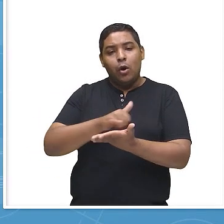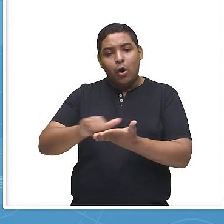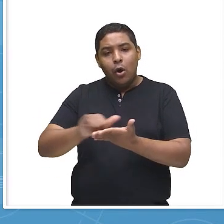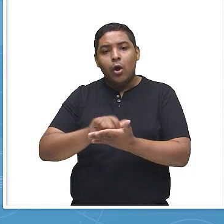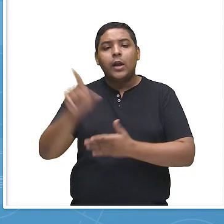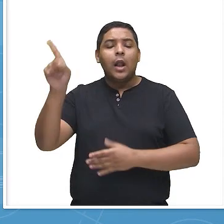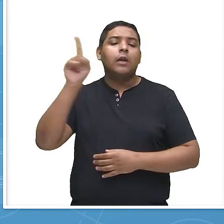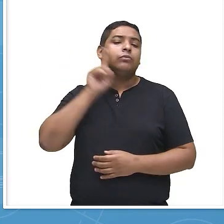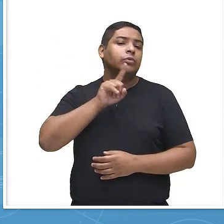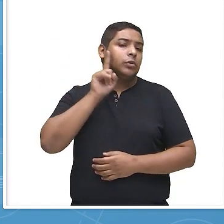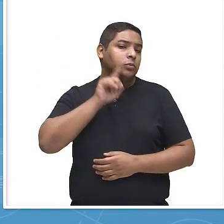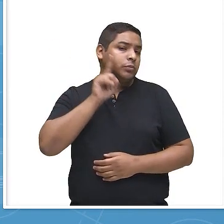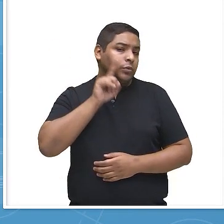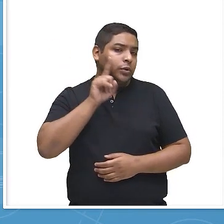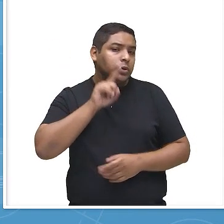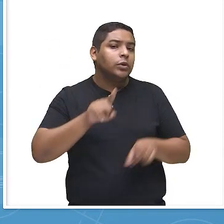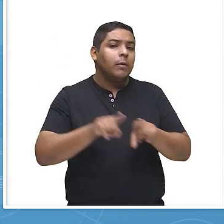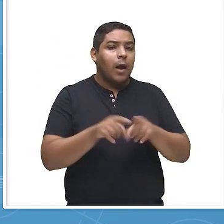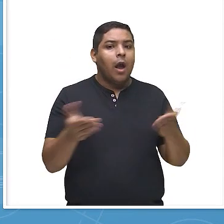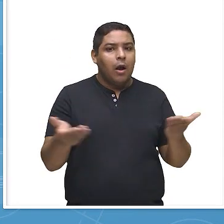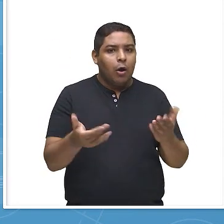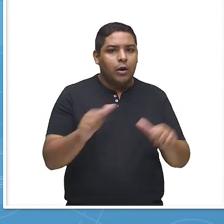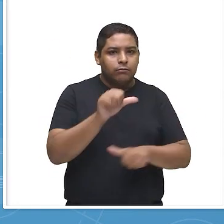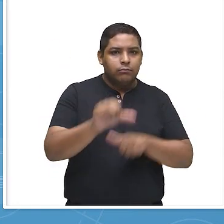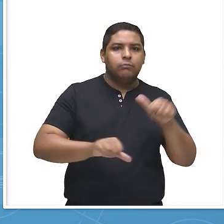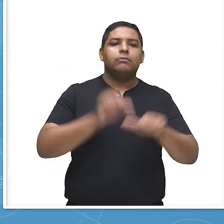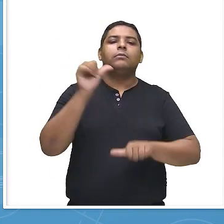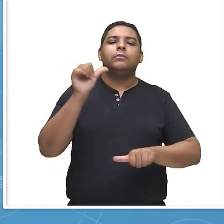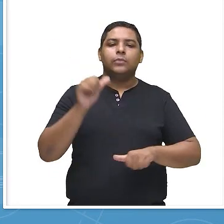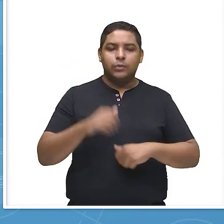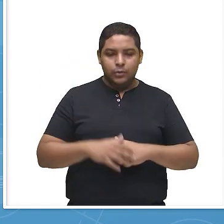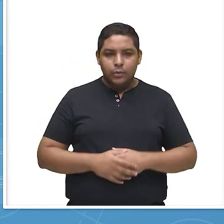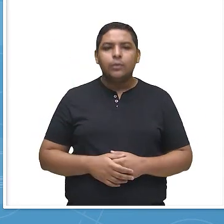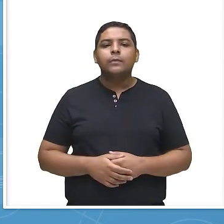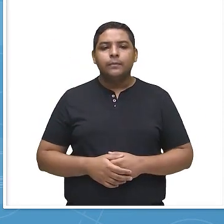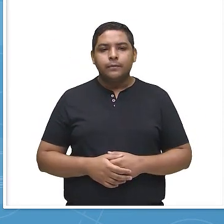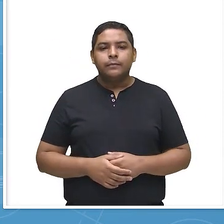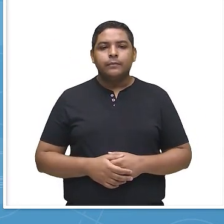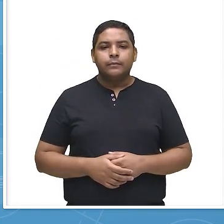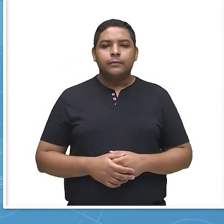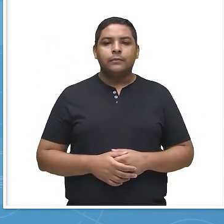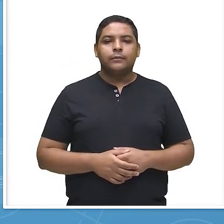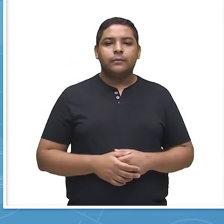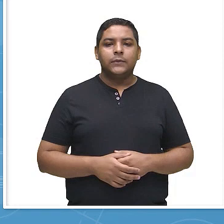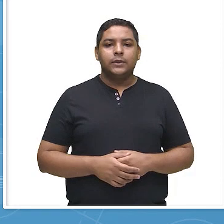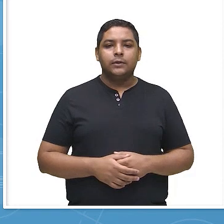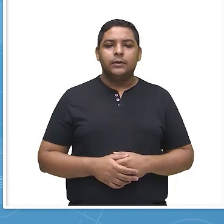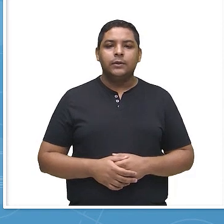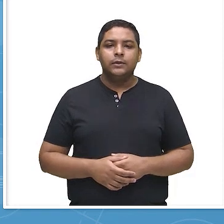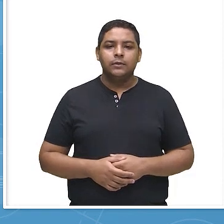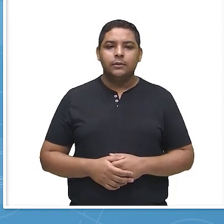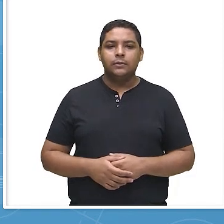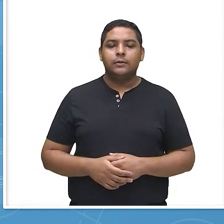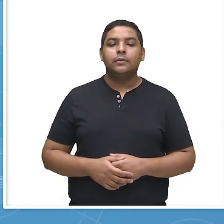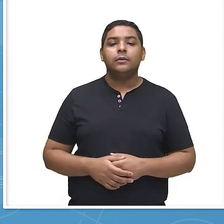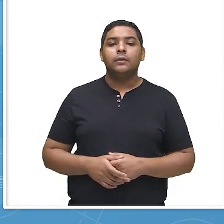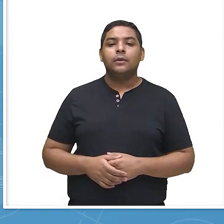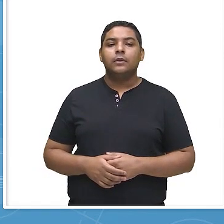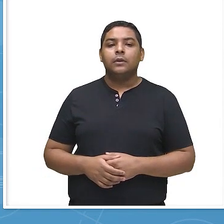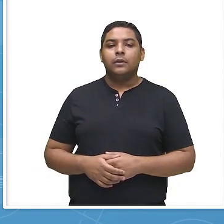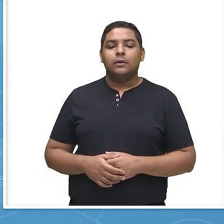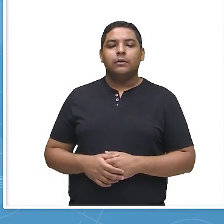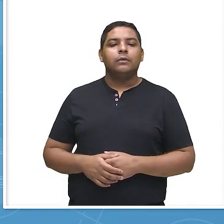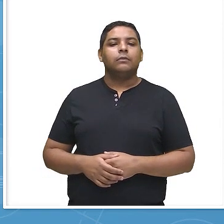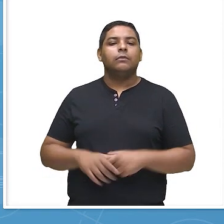Estados Unidos, olha como ela está agora. Vocês percebem diferenças na transformação? A principal evidência